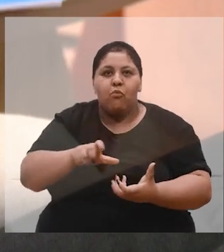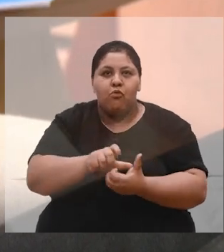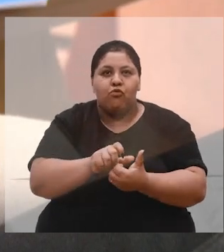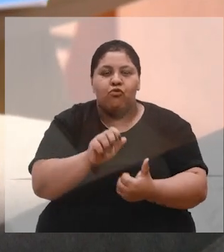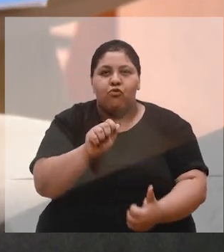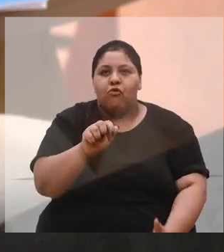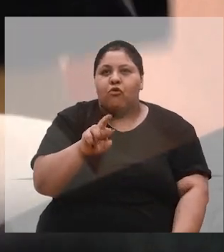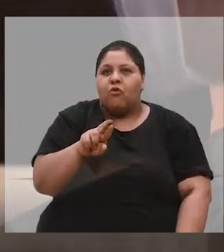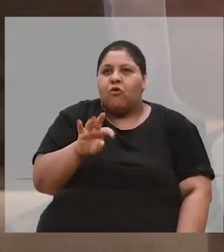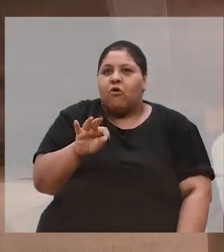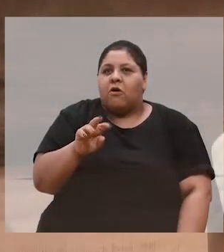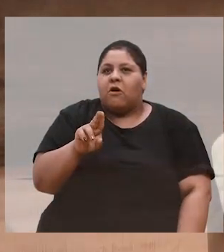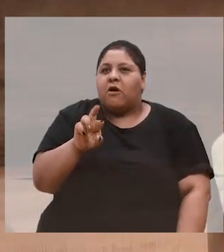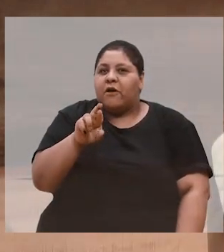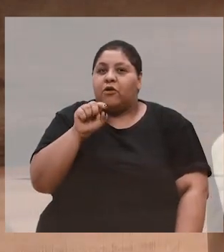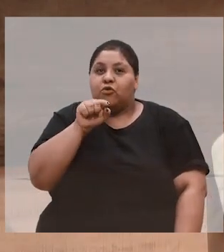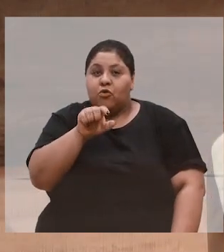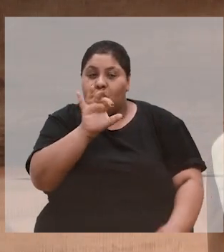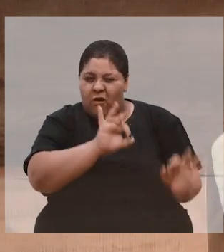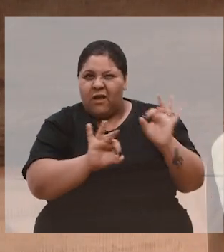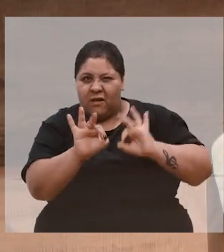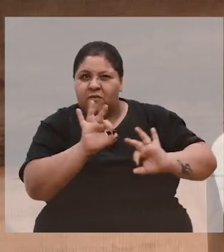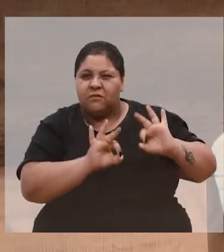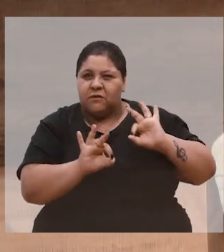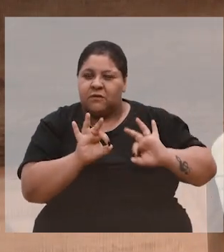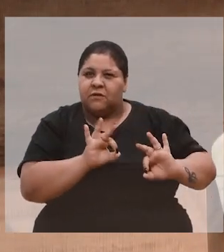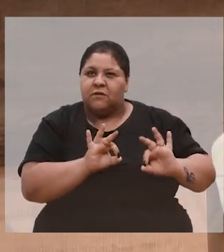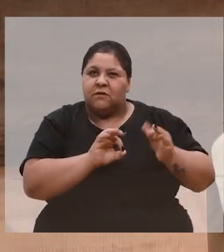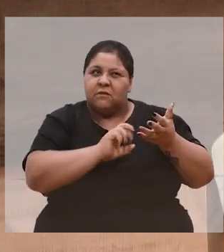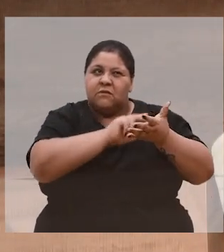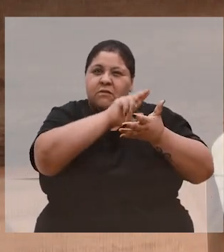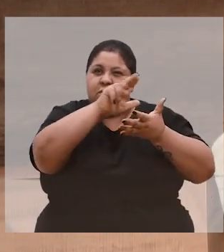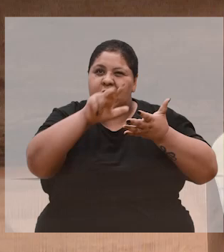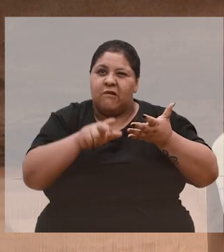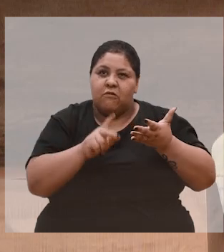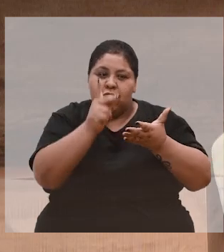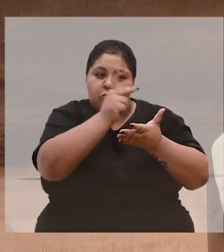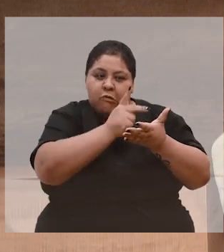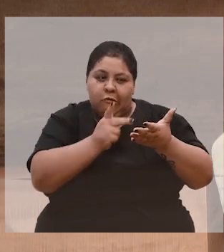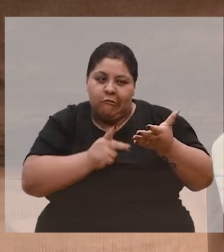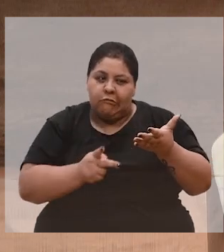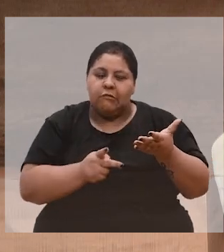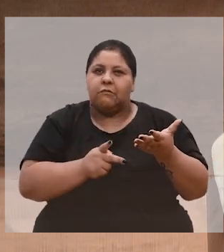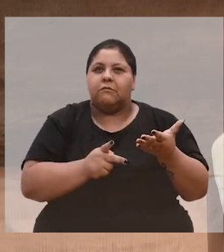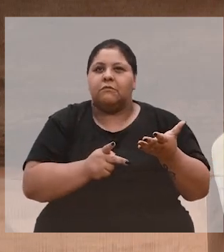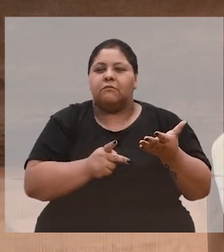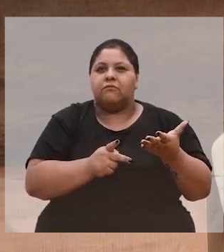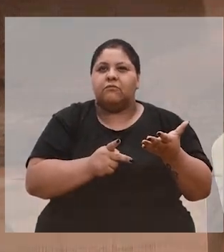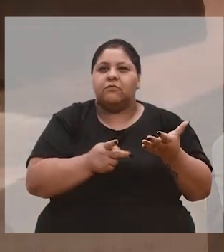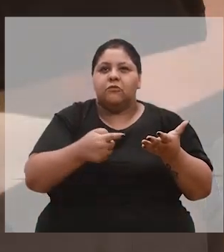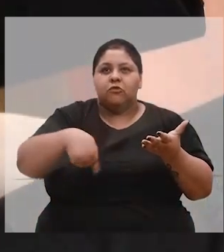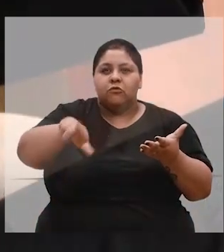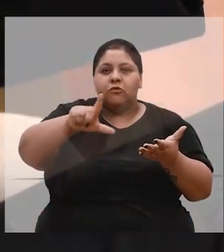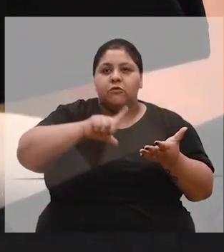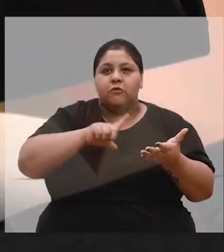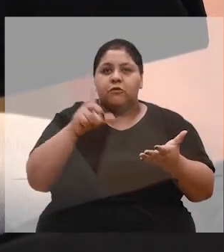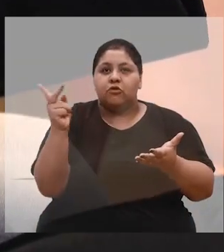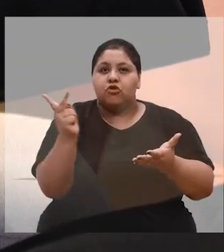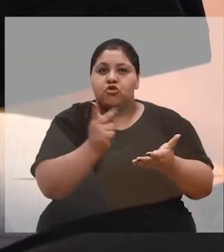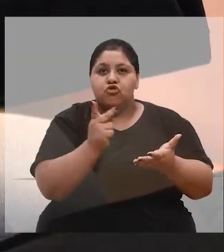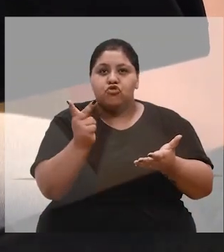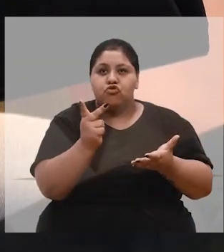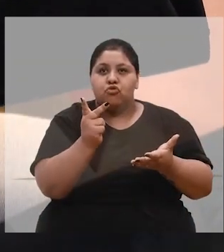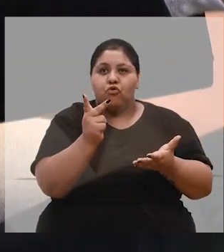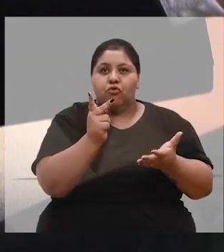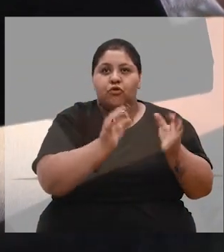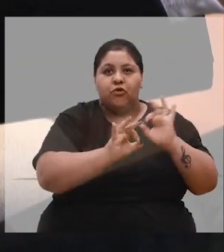Arthur. Arthur, tu preparaste aqui uma série de figuras, desenhos, em que nós temos dois planos,